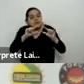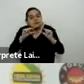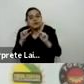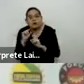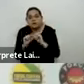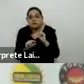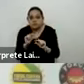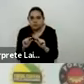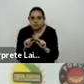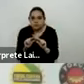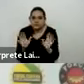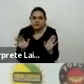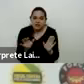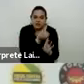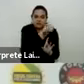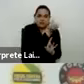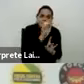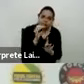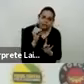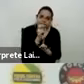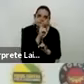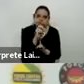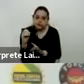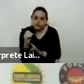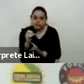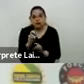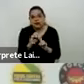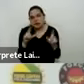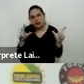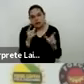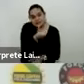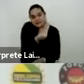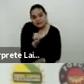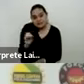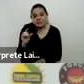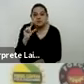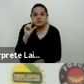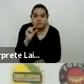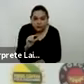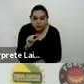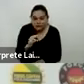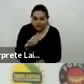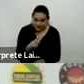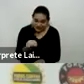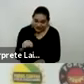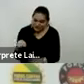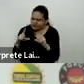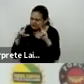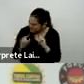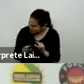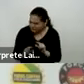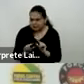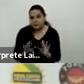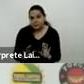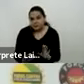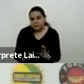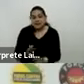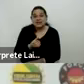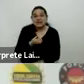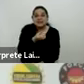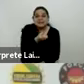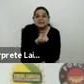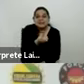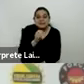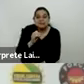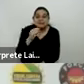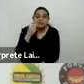acabou de falar, 600 é pouco, não era suficiente, 300 é muito pouco. São em torno de 60 milhões de